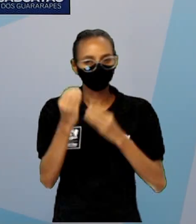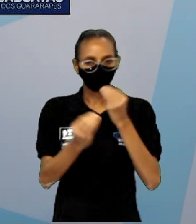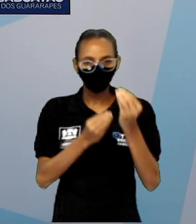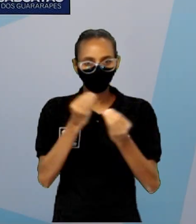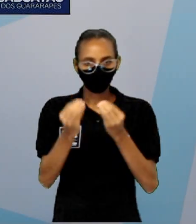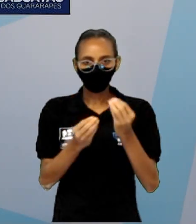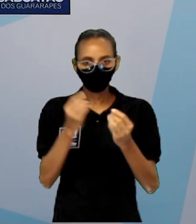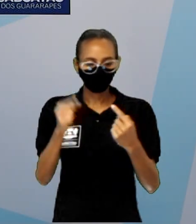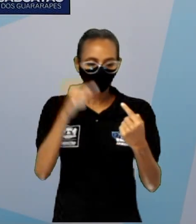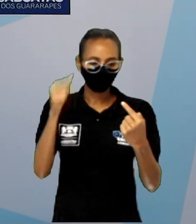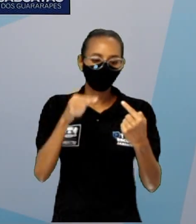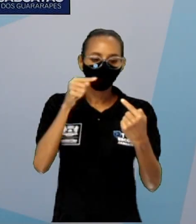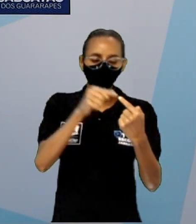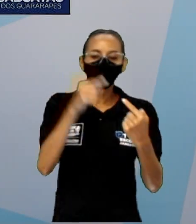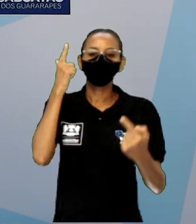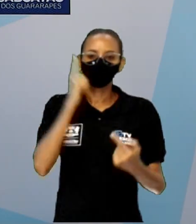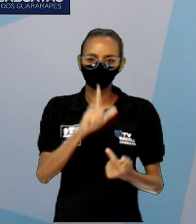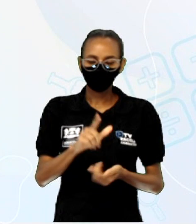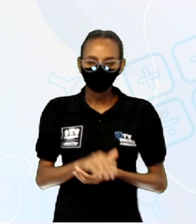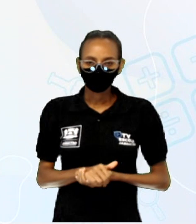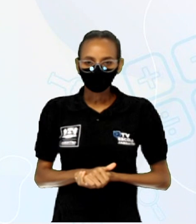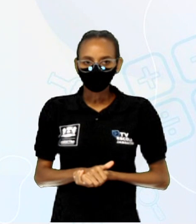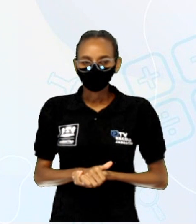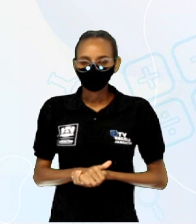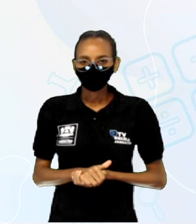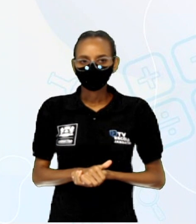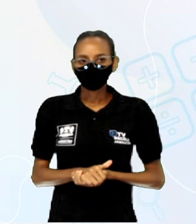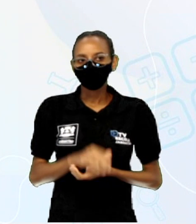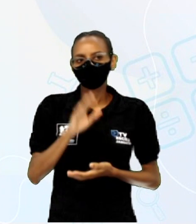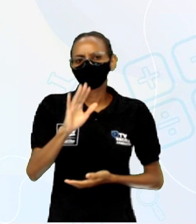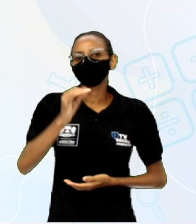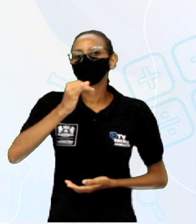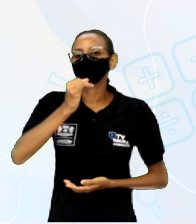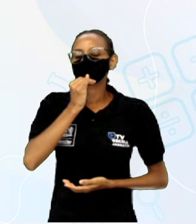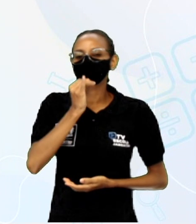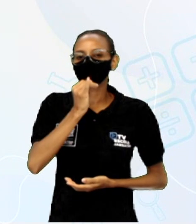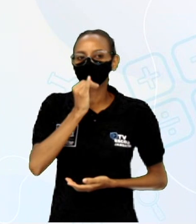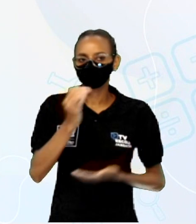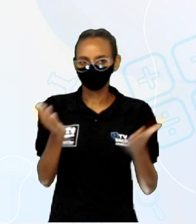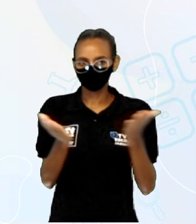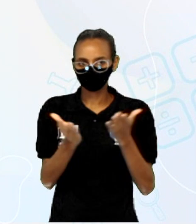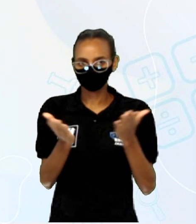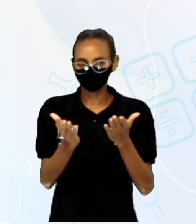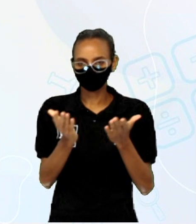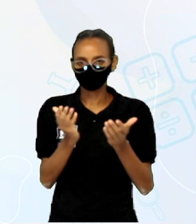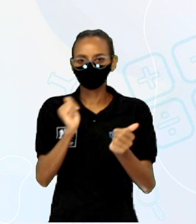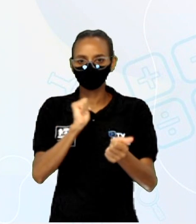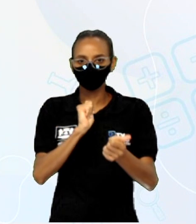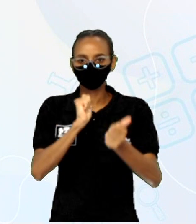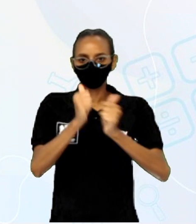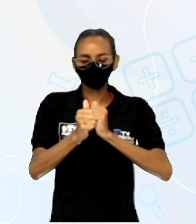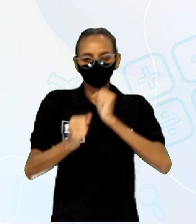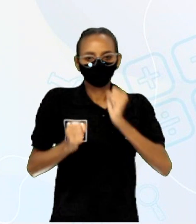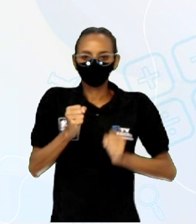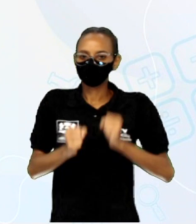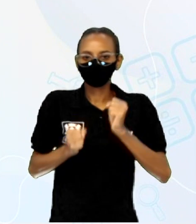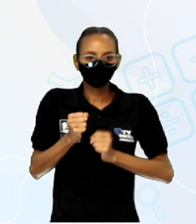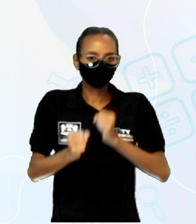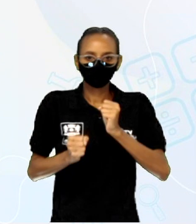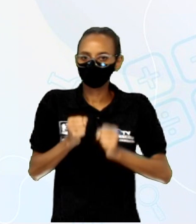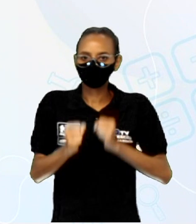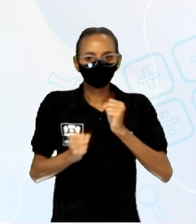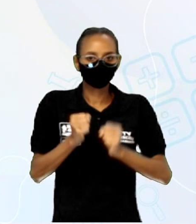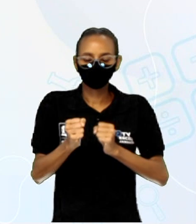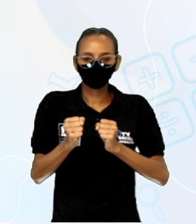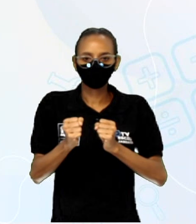ação. Tá? O que é que eles precisam de exemplo para que a gente possa fazer? No atletismo, nós temos as corridas, e aí eu estou trabalhando